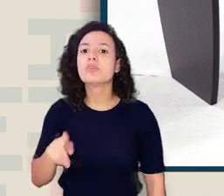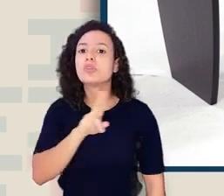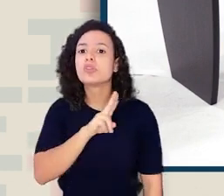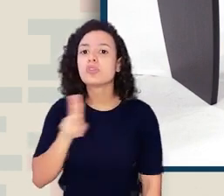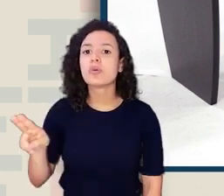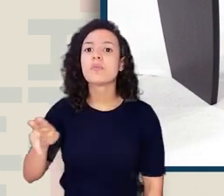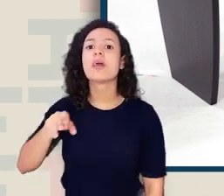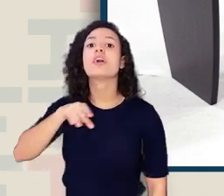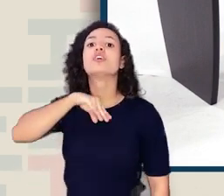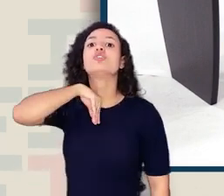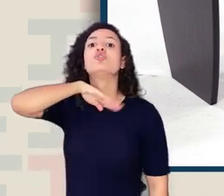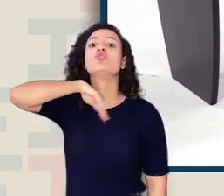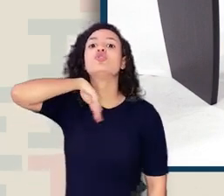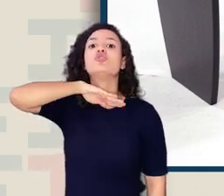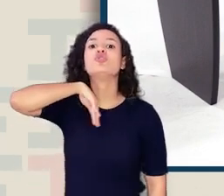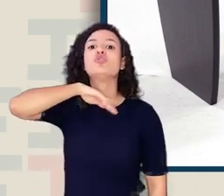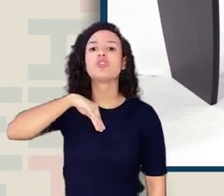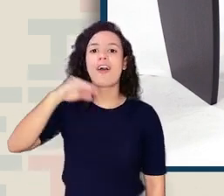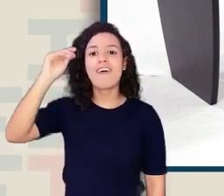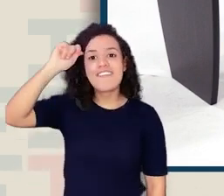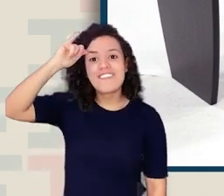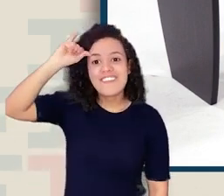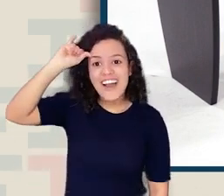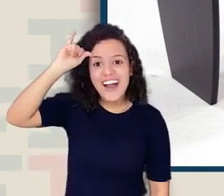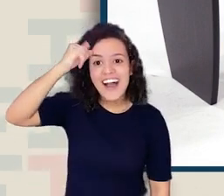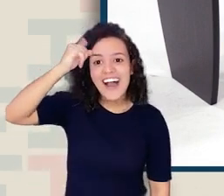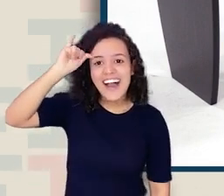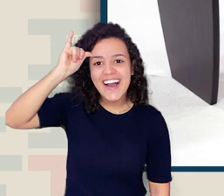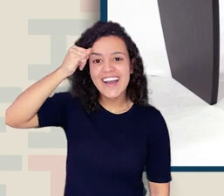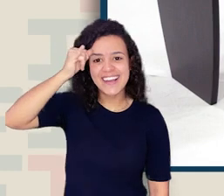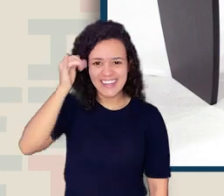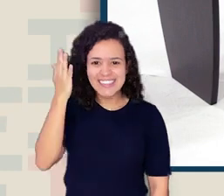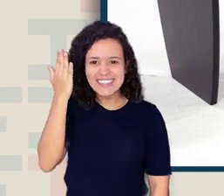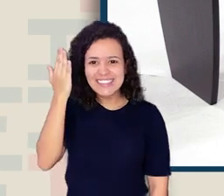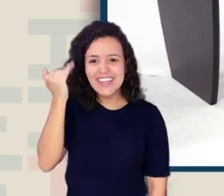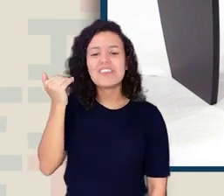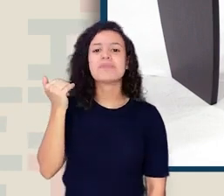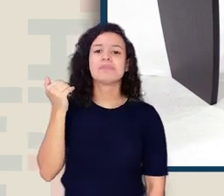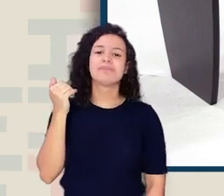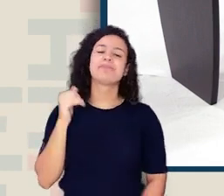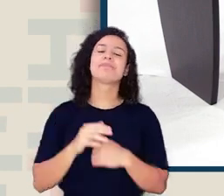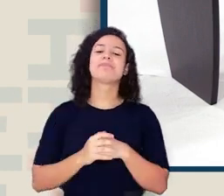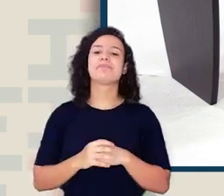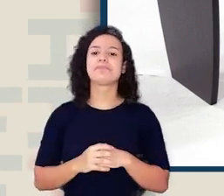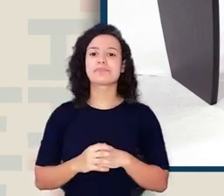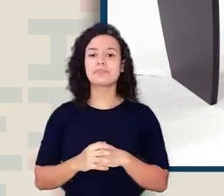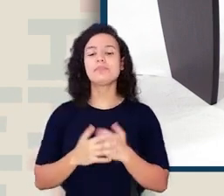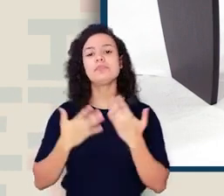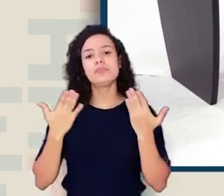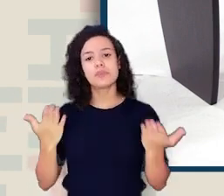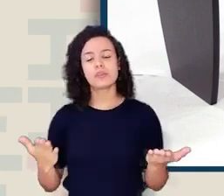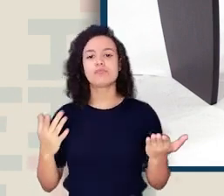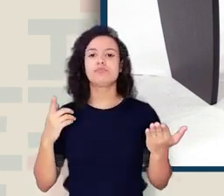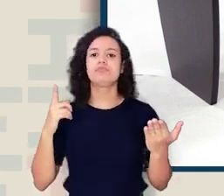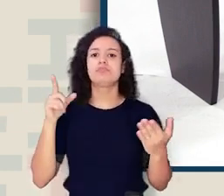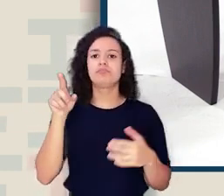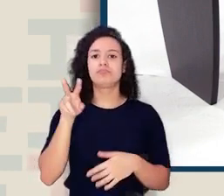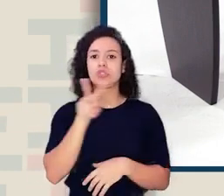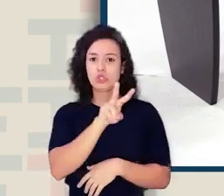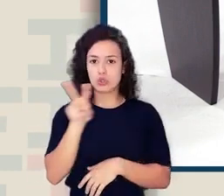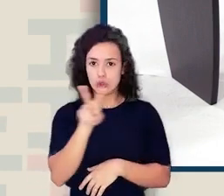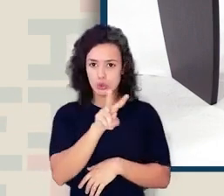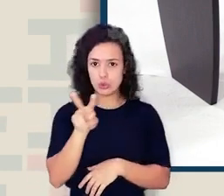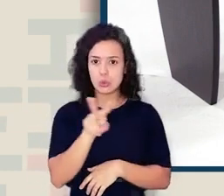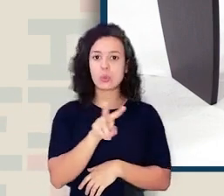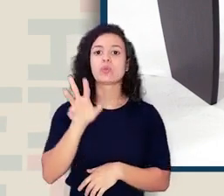também chamam aqui no Ceará, como, por exemplo, chocalho de vaca, ou cowbell, se a gente for falar em inglês.